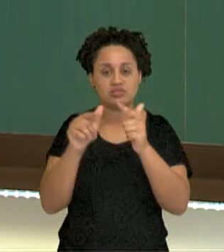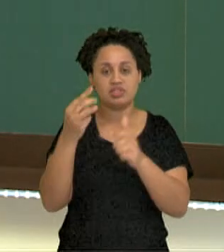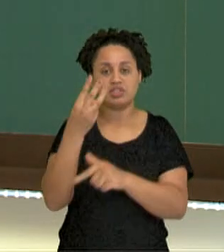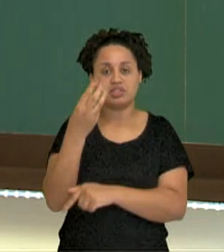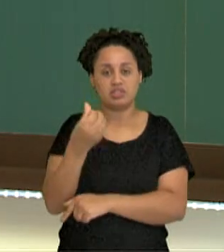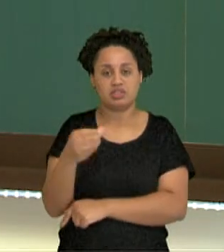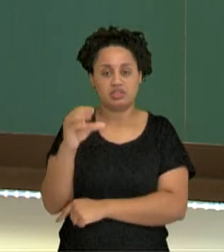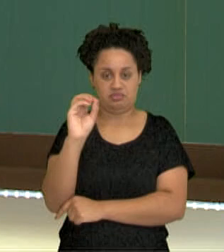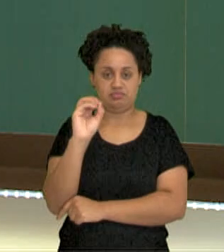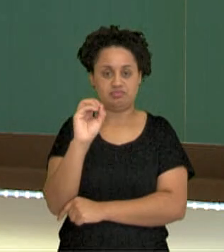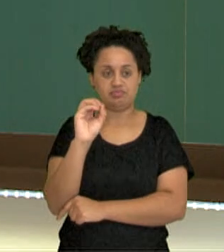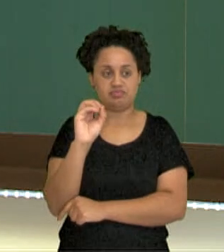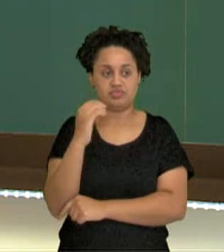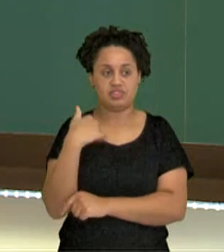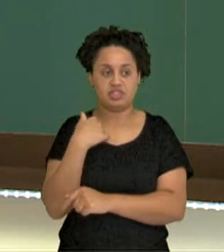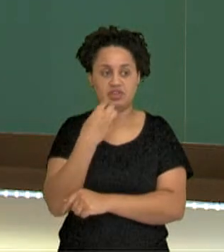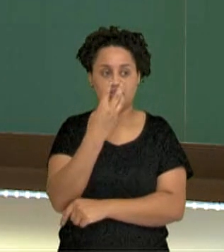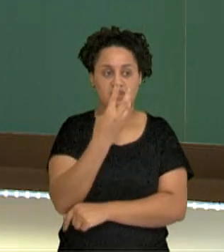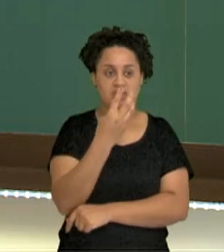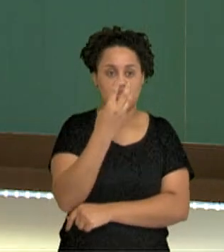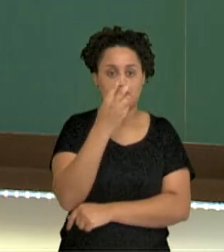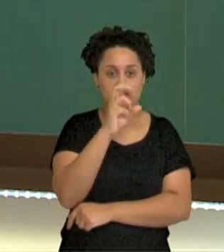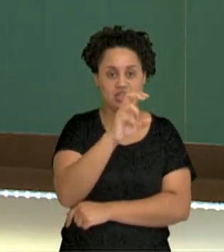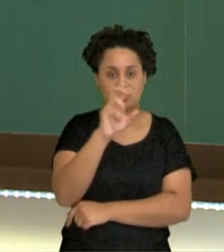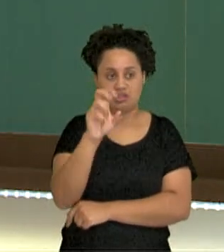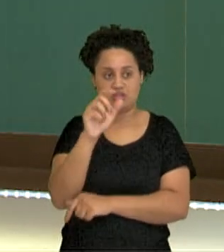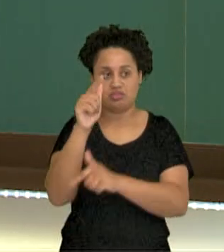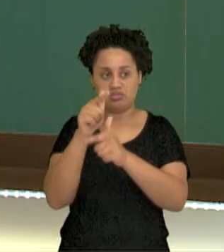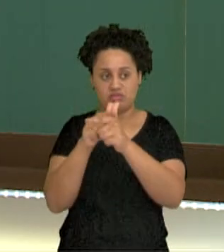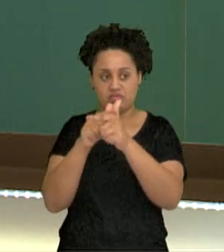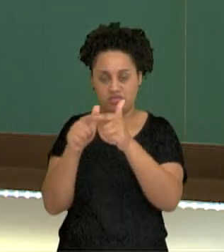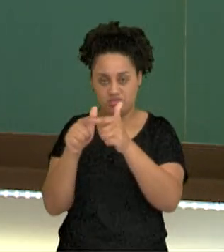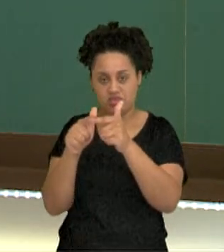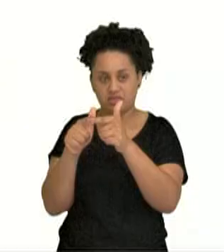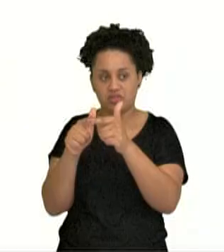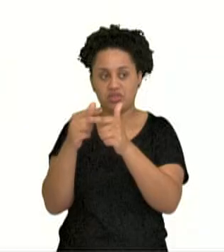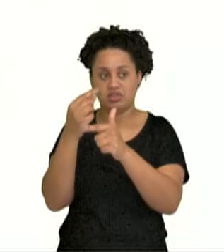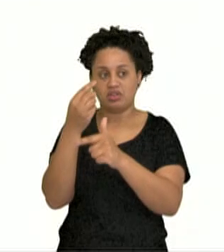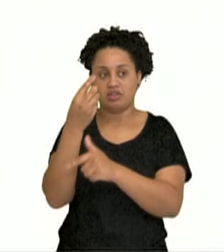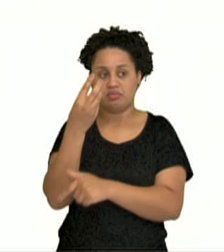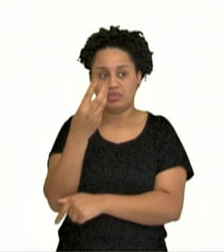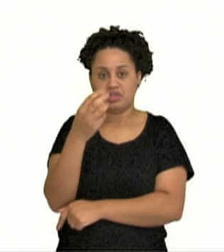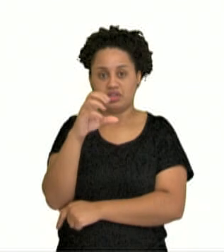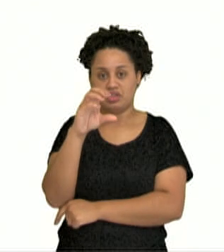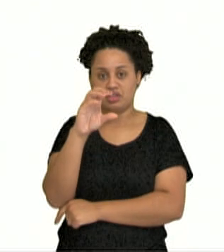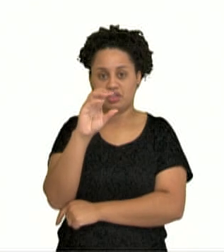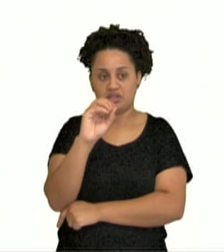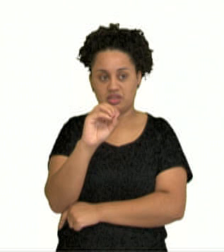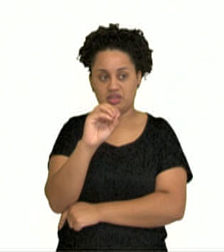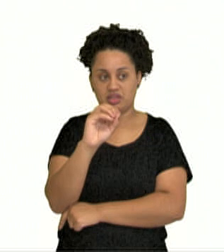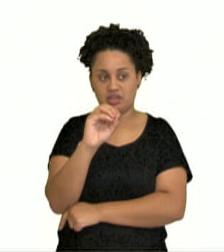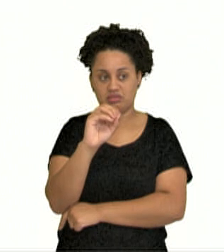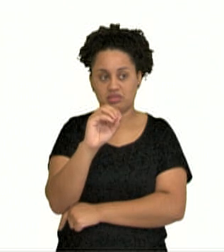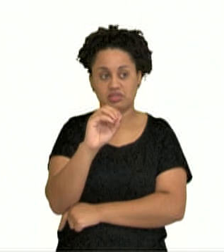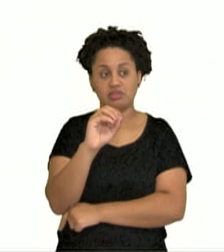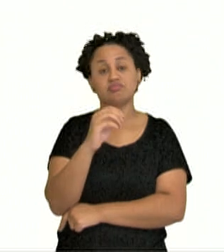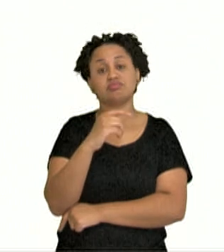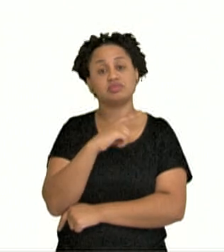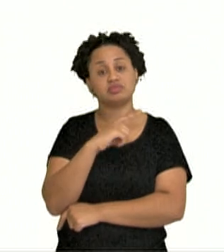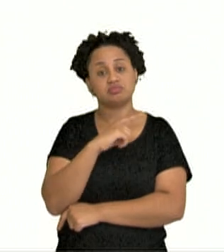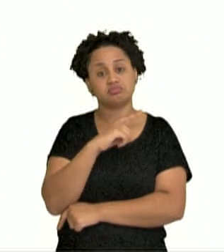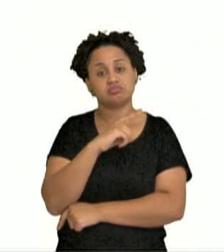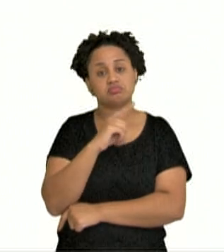aqui. Eu dividi o 3.555 por 360, deu 9 voltas e sobrou